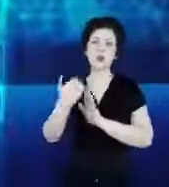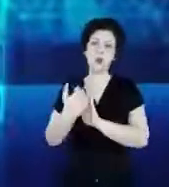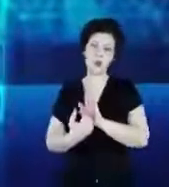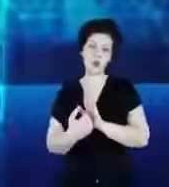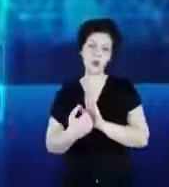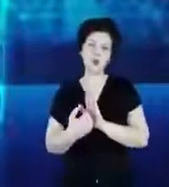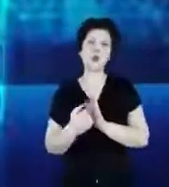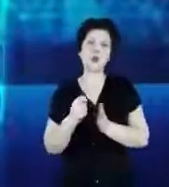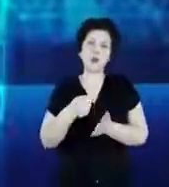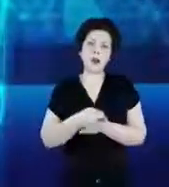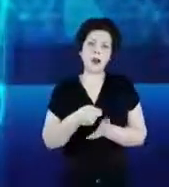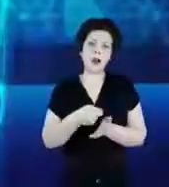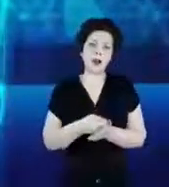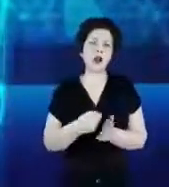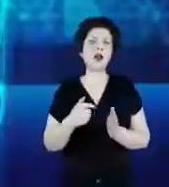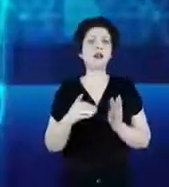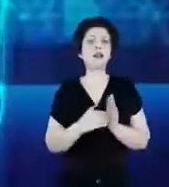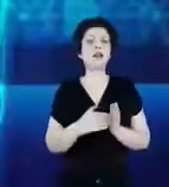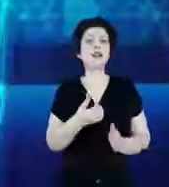que pode chegar a